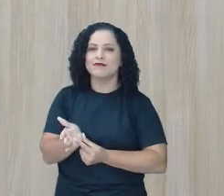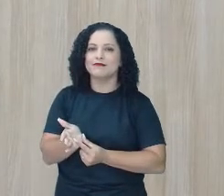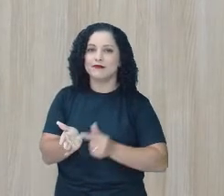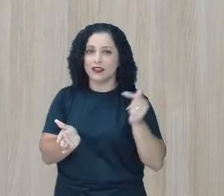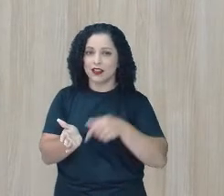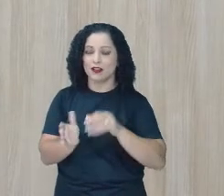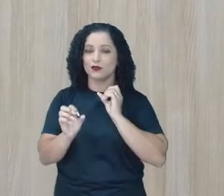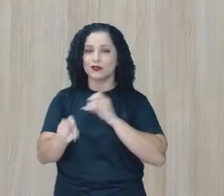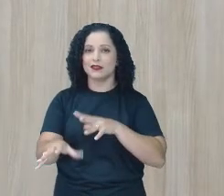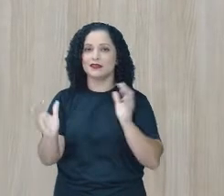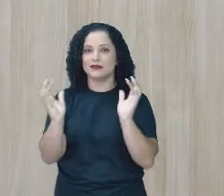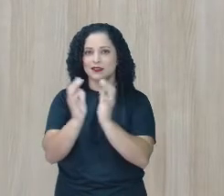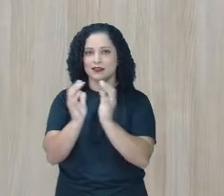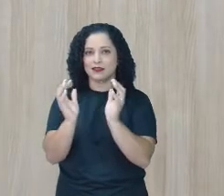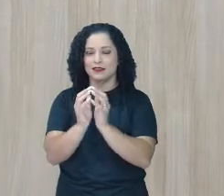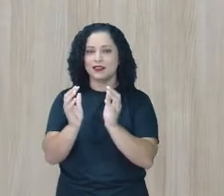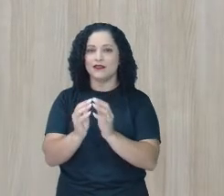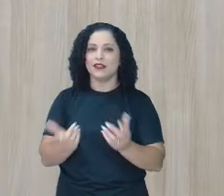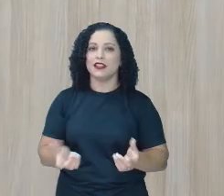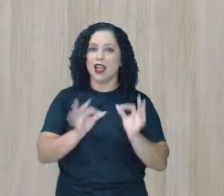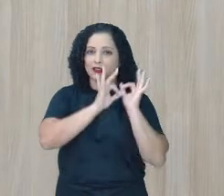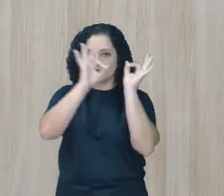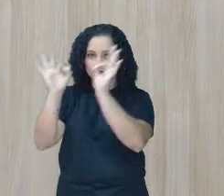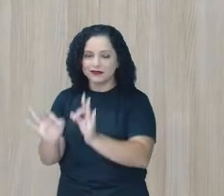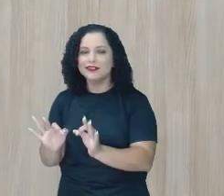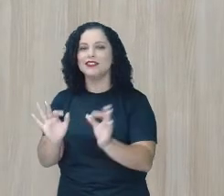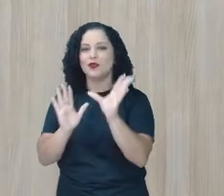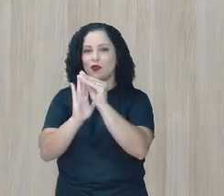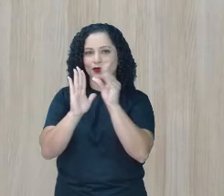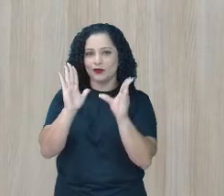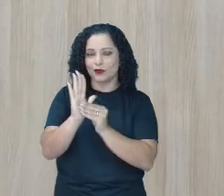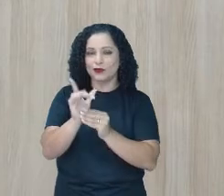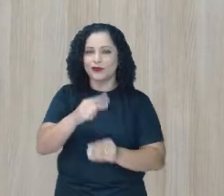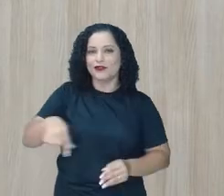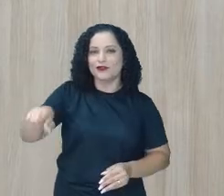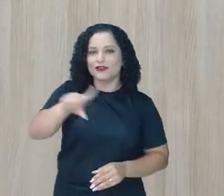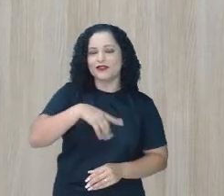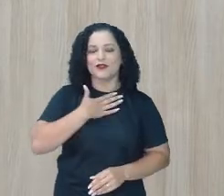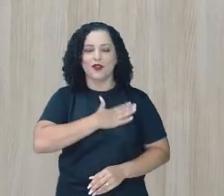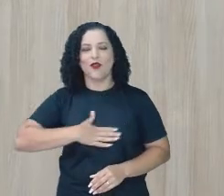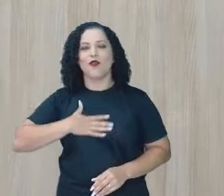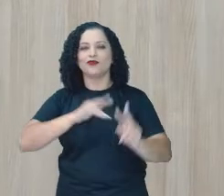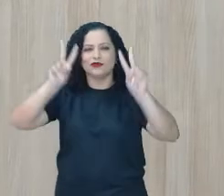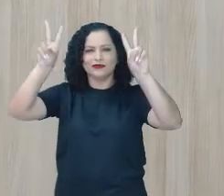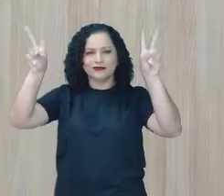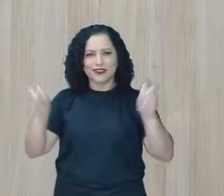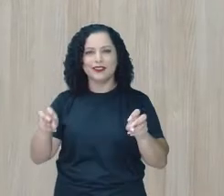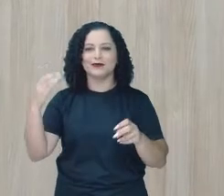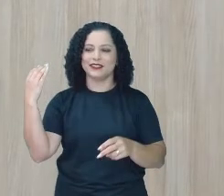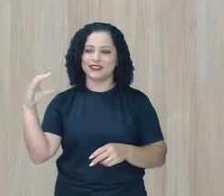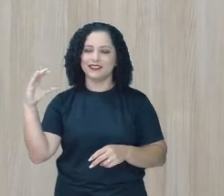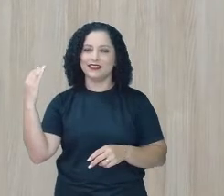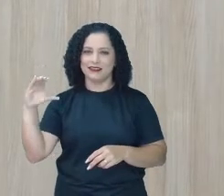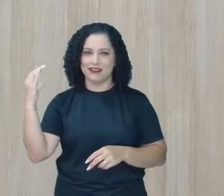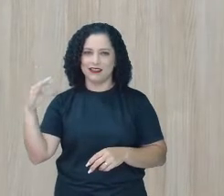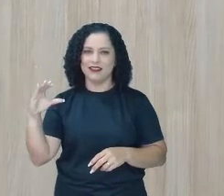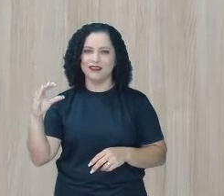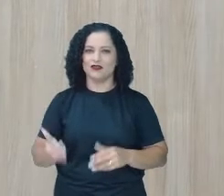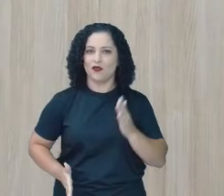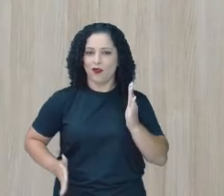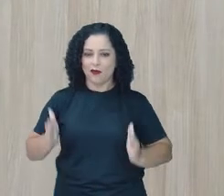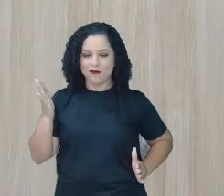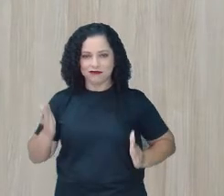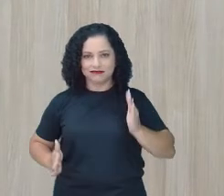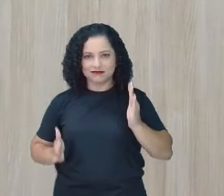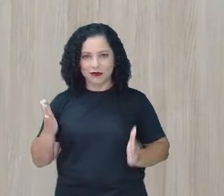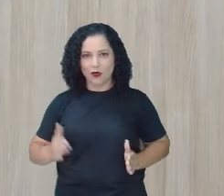e reassistir esse conteúdo. Eu sei que vocês gostam muito do tema, gostam muito de ficção científica, a gente acaba consumindo bastante,